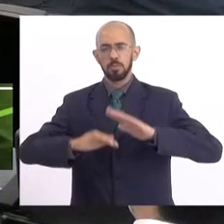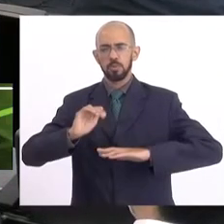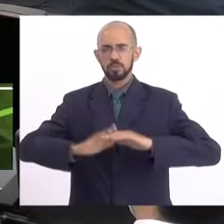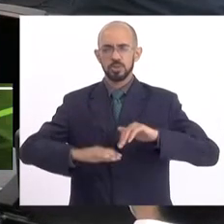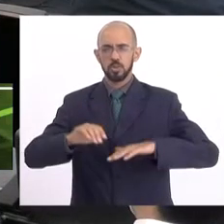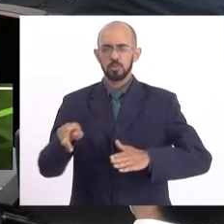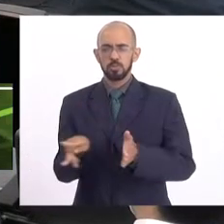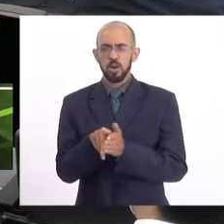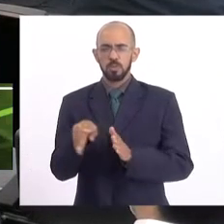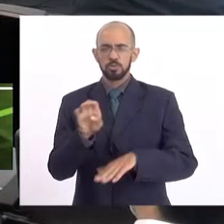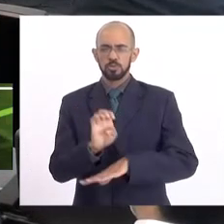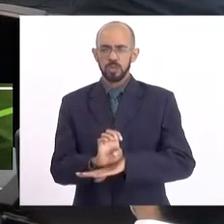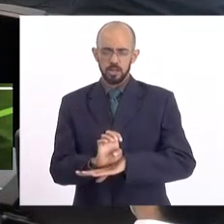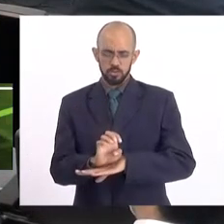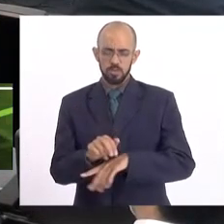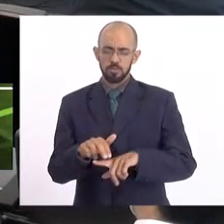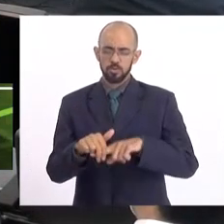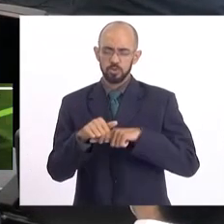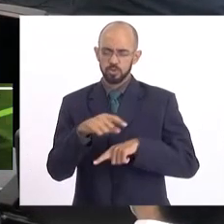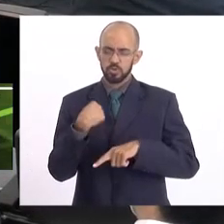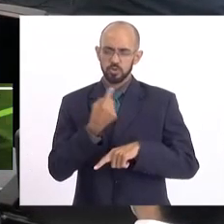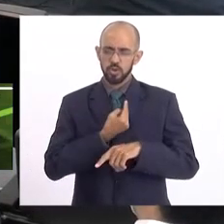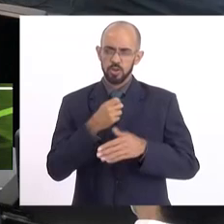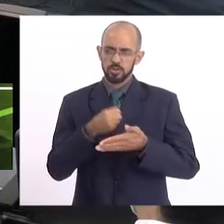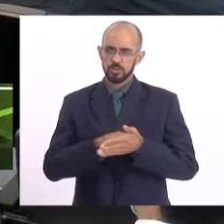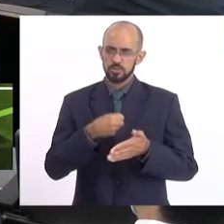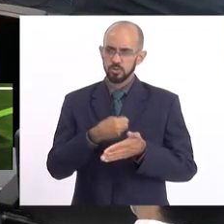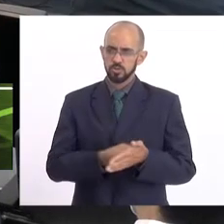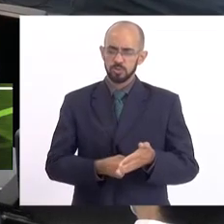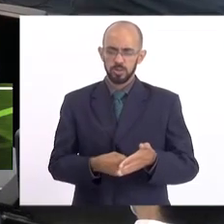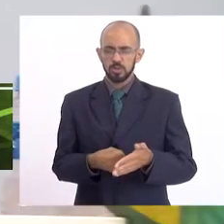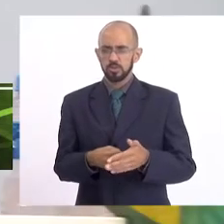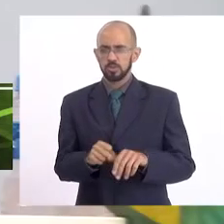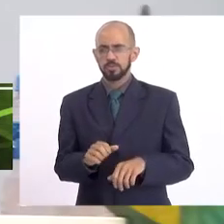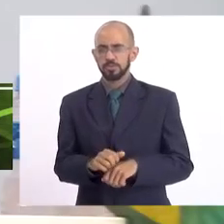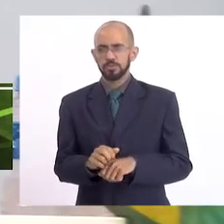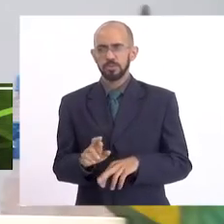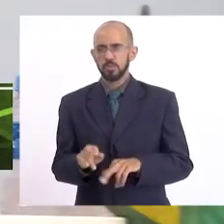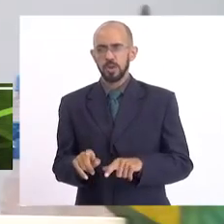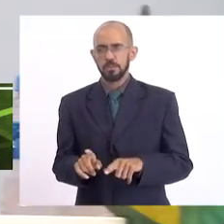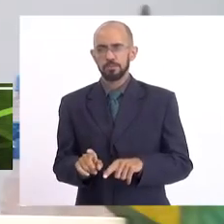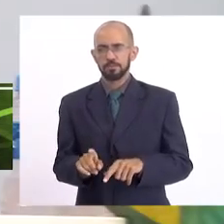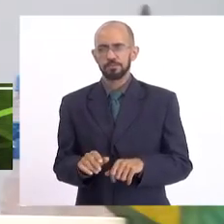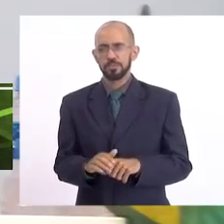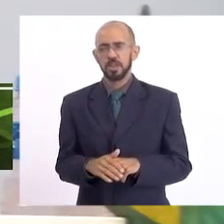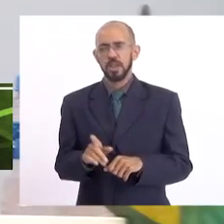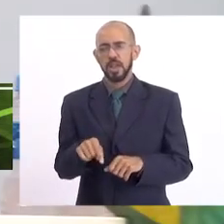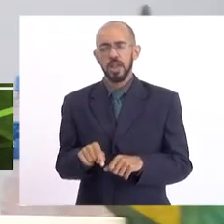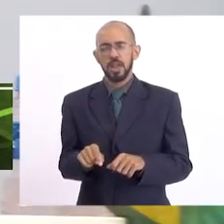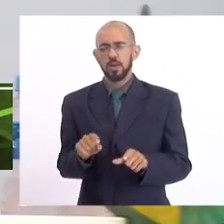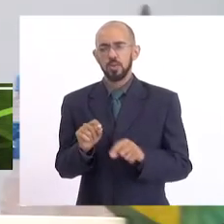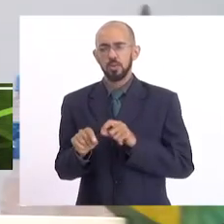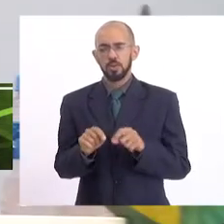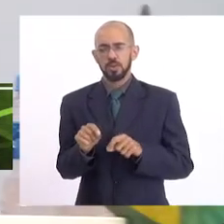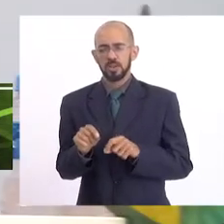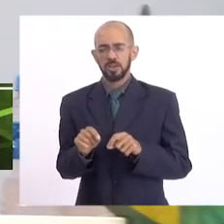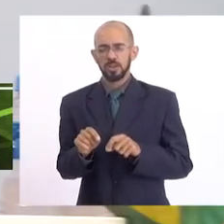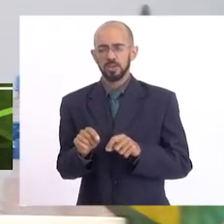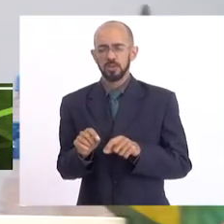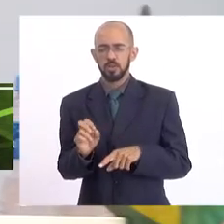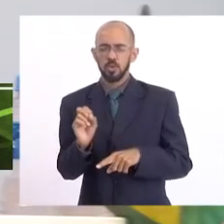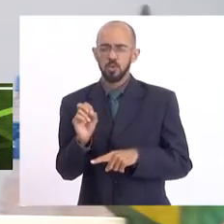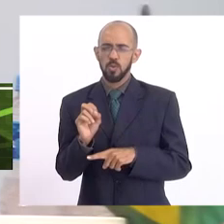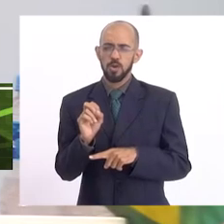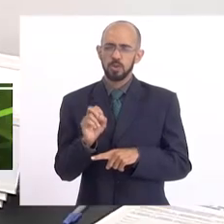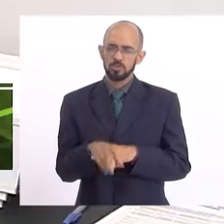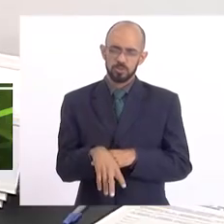por isso que a gente luta. Não é pelo fato de querer preterir nenhum trabalhador, não é isso. é o vínculo através do concurso público. Então, a gente também deixa isso